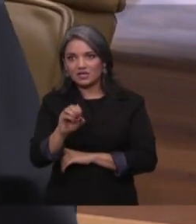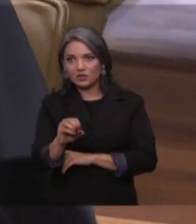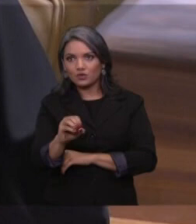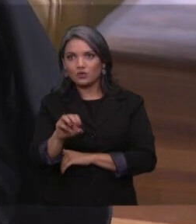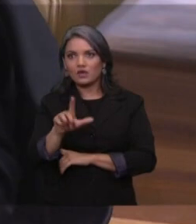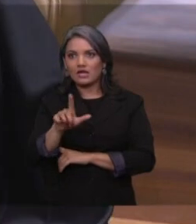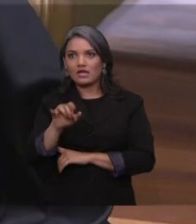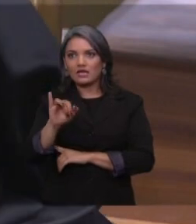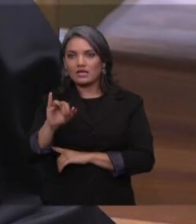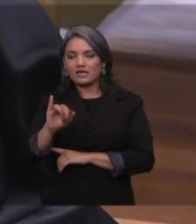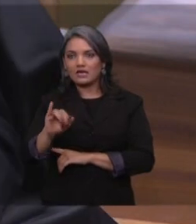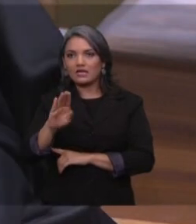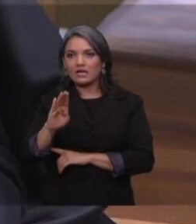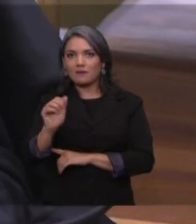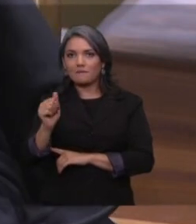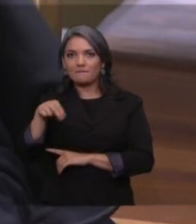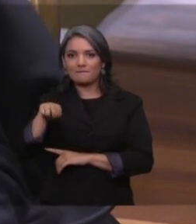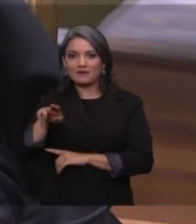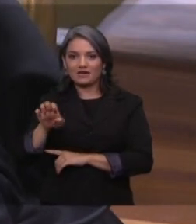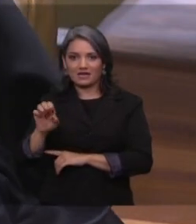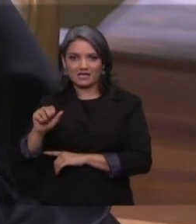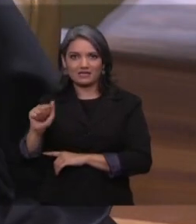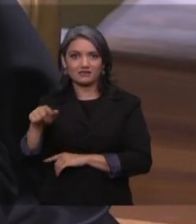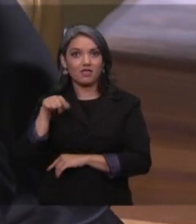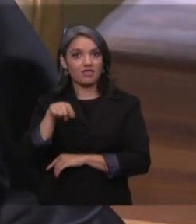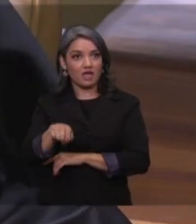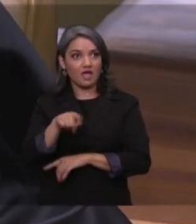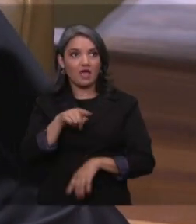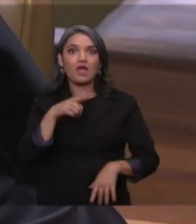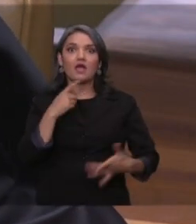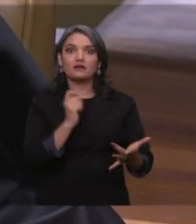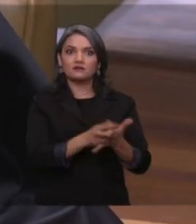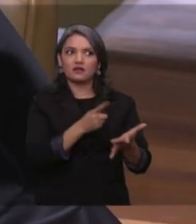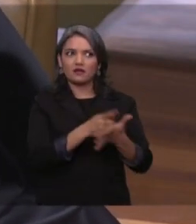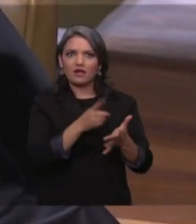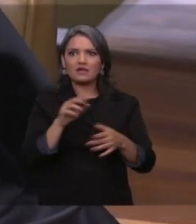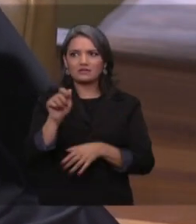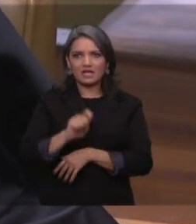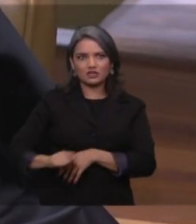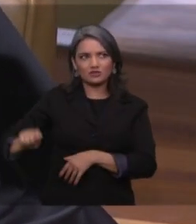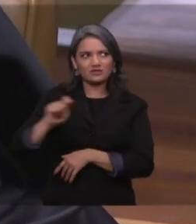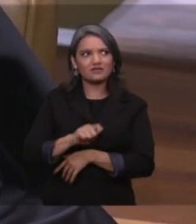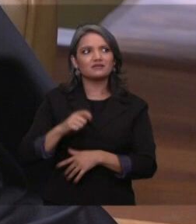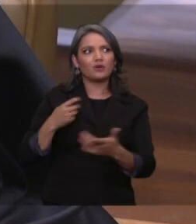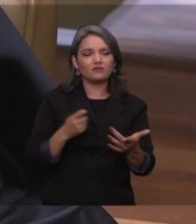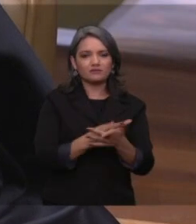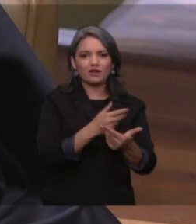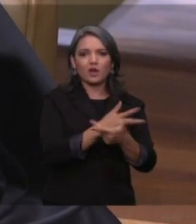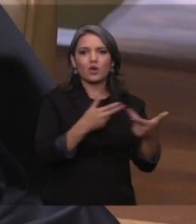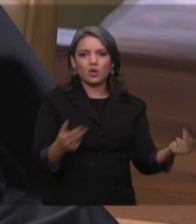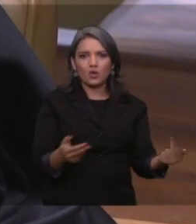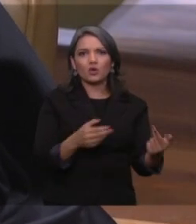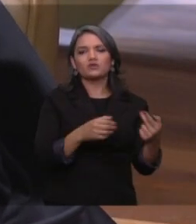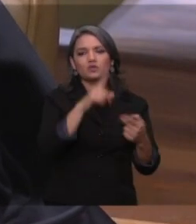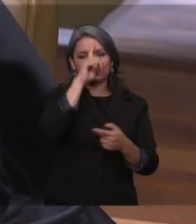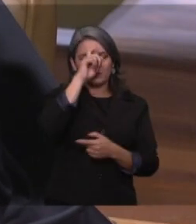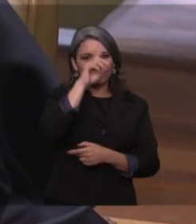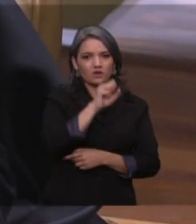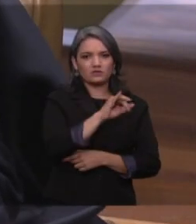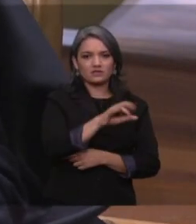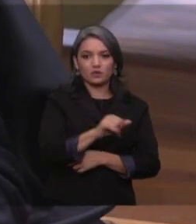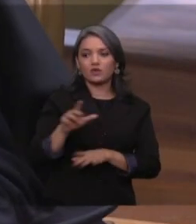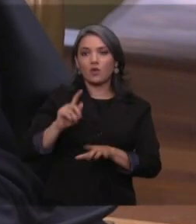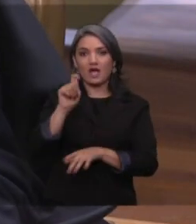manutenedora até hoje do Hospital Sírio-Libanês, essa associação era de mulheres casadas, antes de